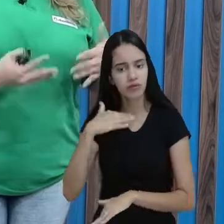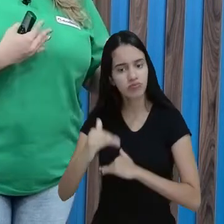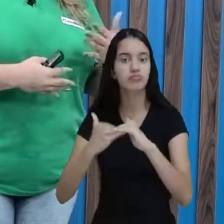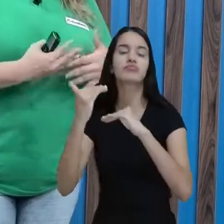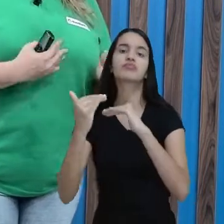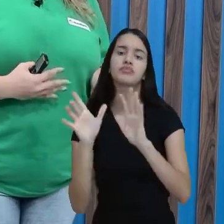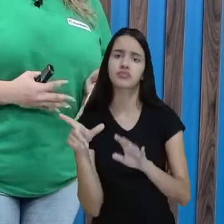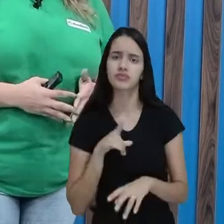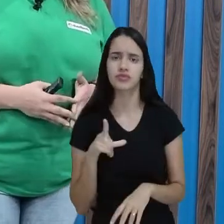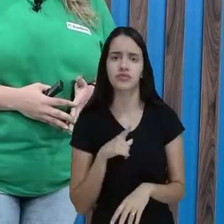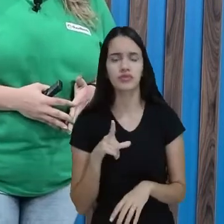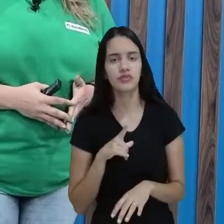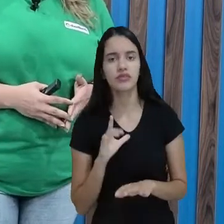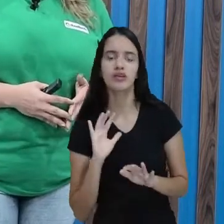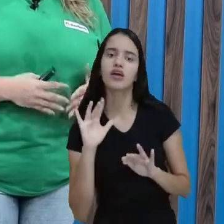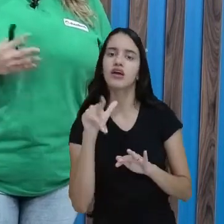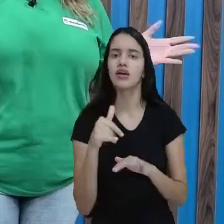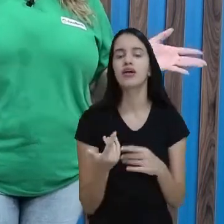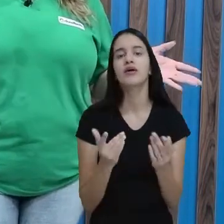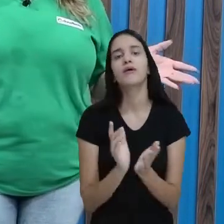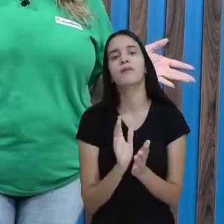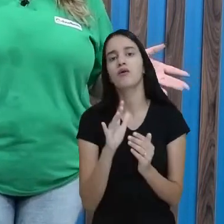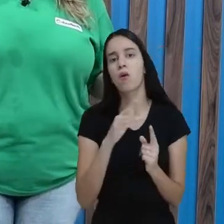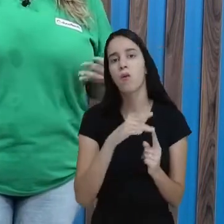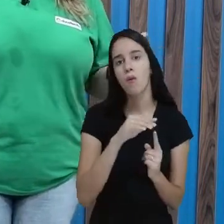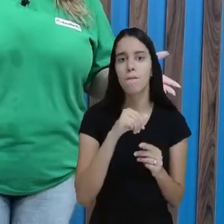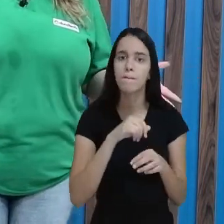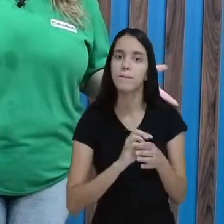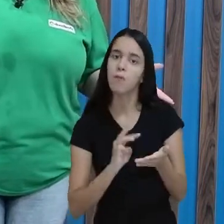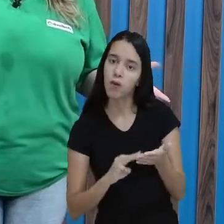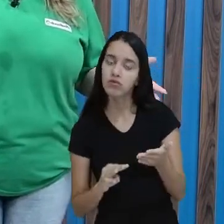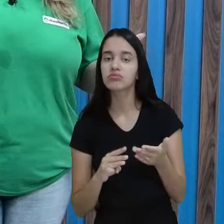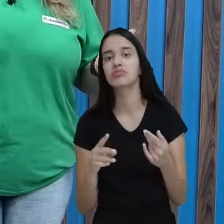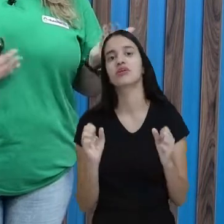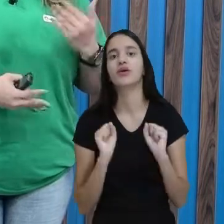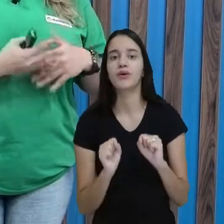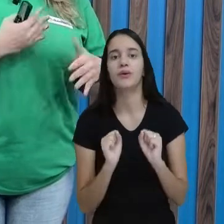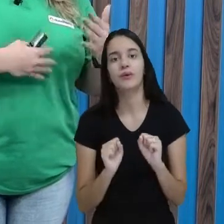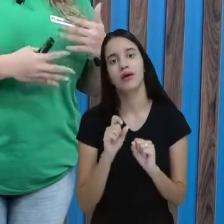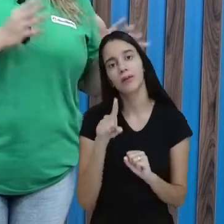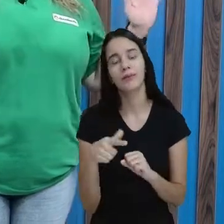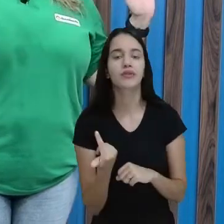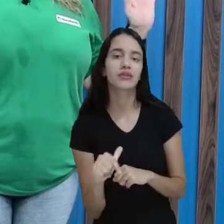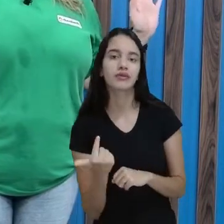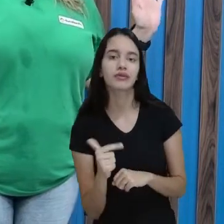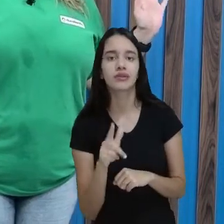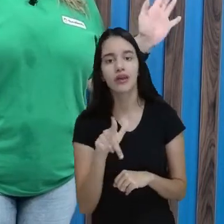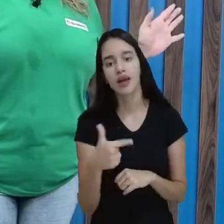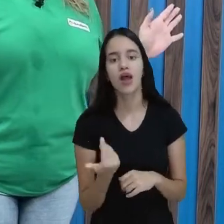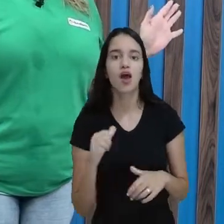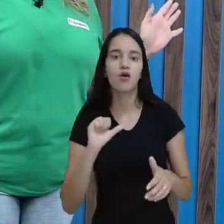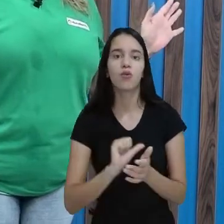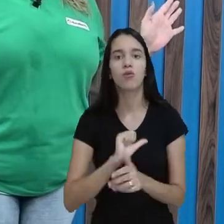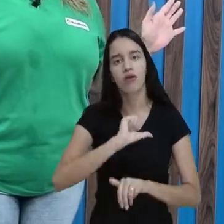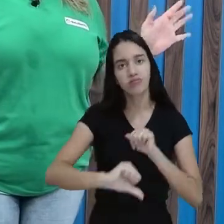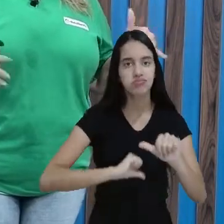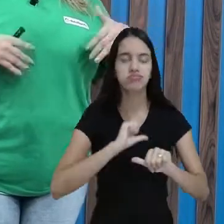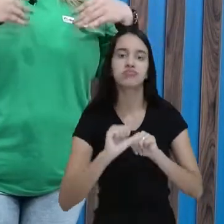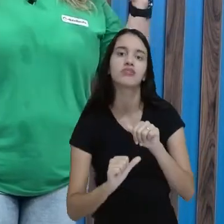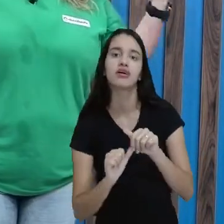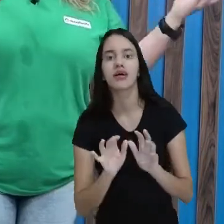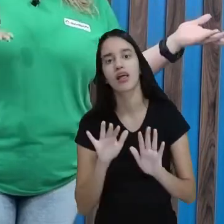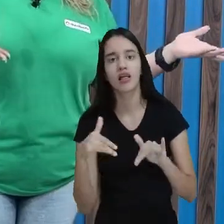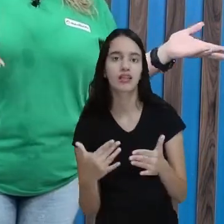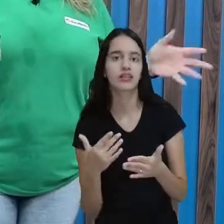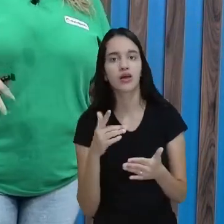espécies que ficaram pelo meio do caminho, né? Por algum motivo. E pode ter sido por não haver uma mutação, não é não, professora? E aí